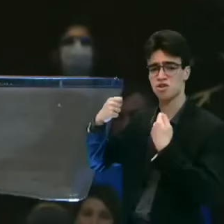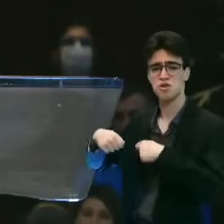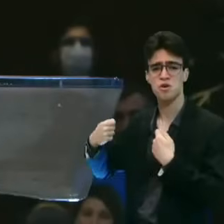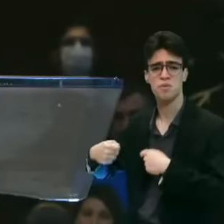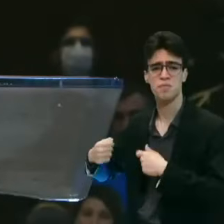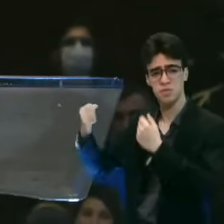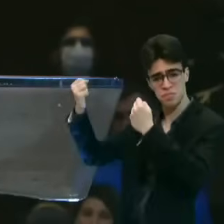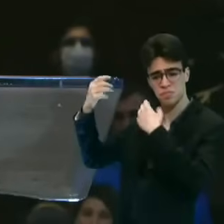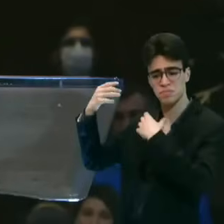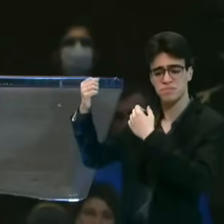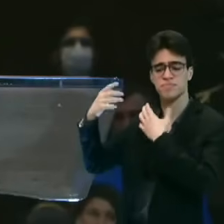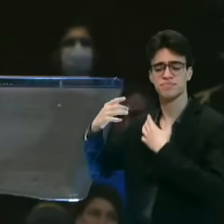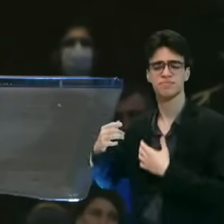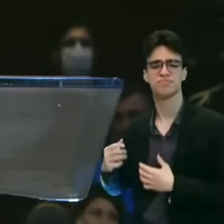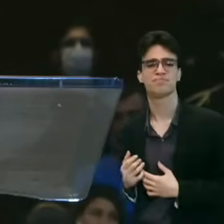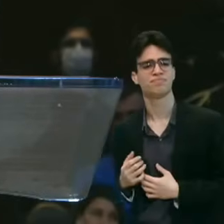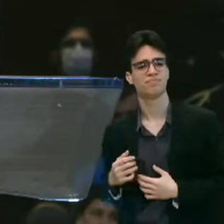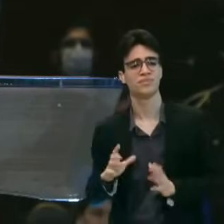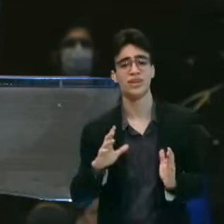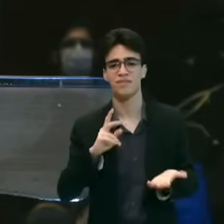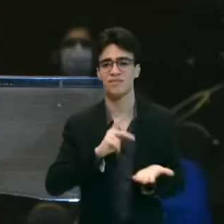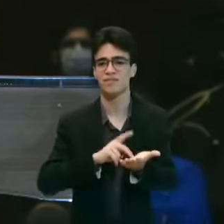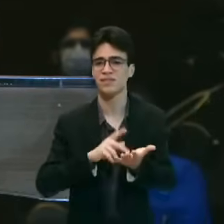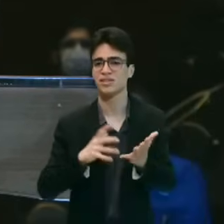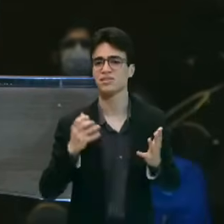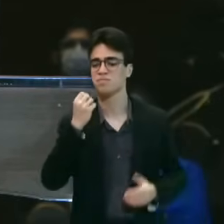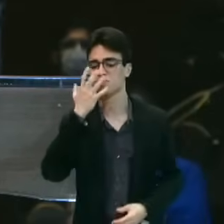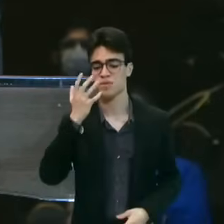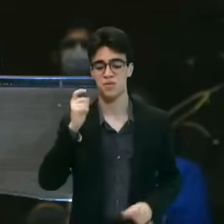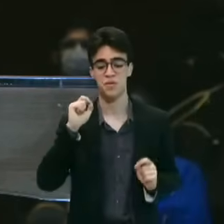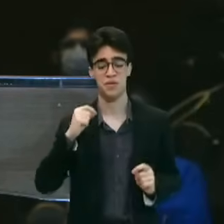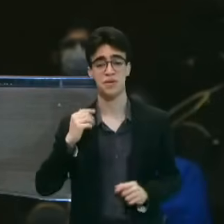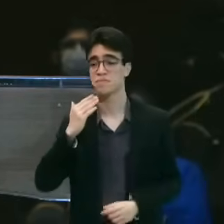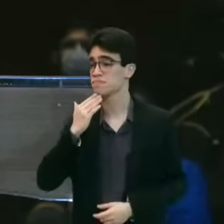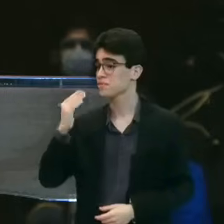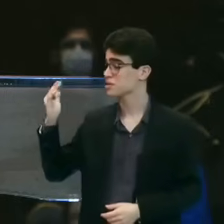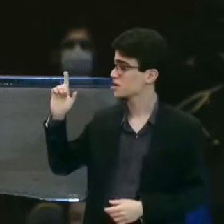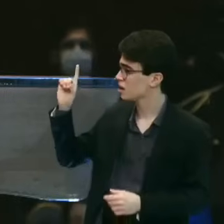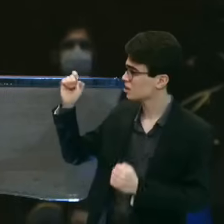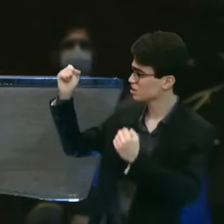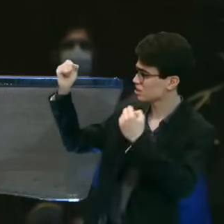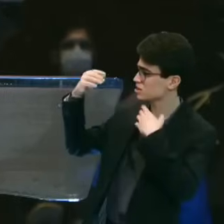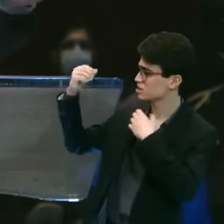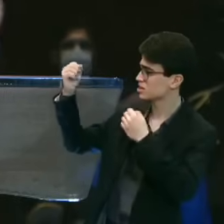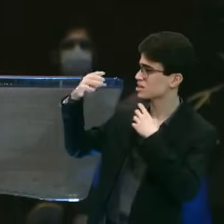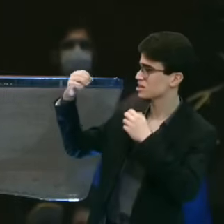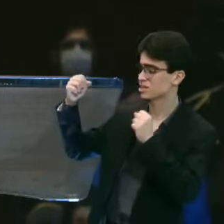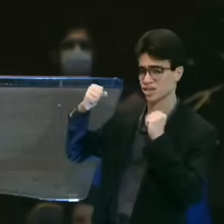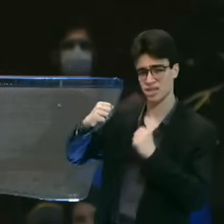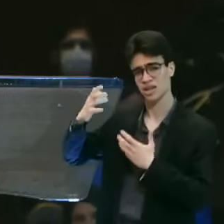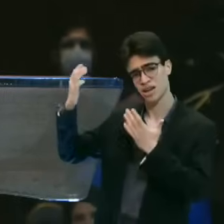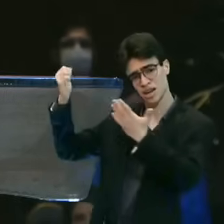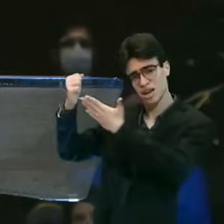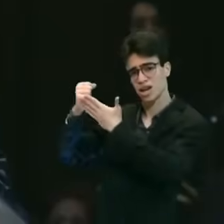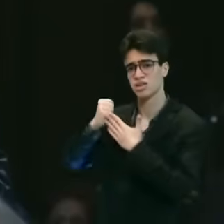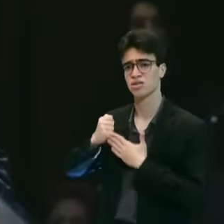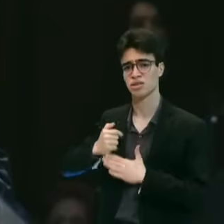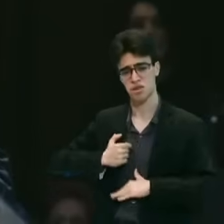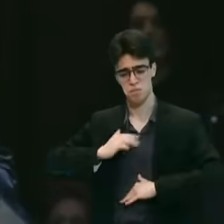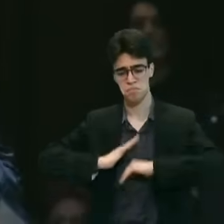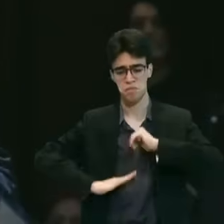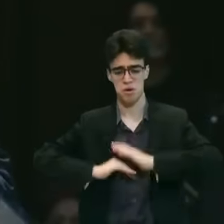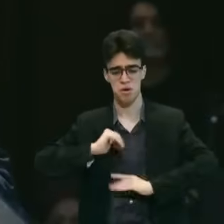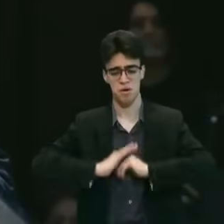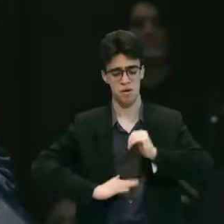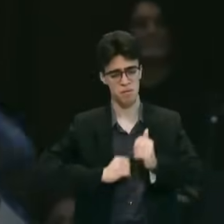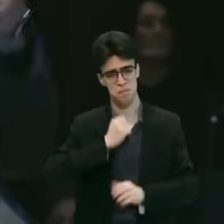viver. E como é gostoso quando a gente pode pedir para Deus nos ensinar a ser um bom profissional,